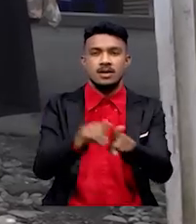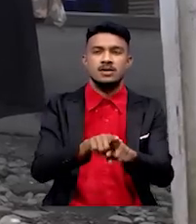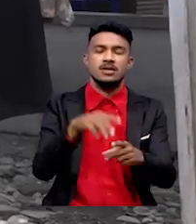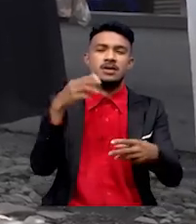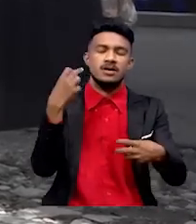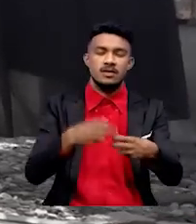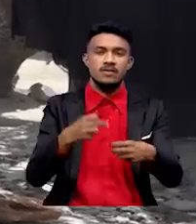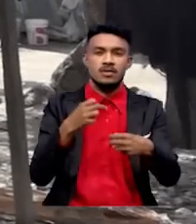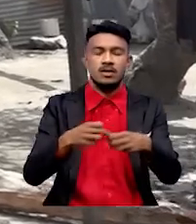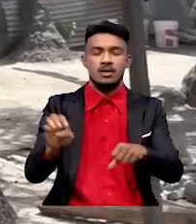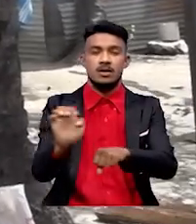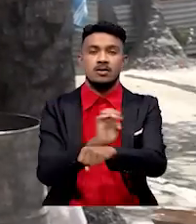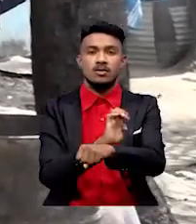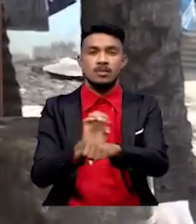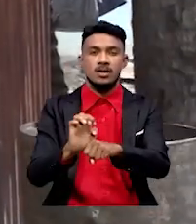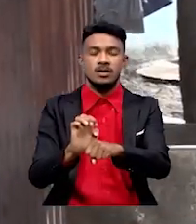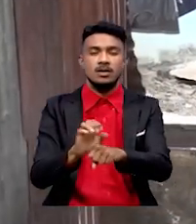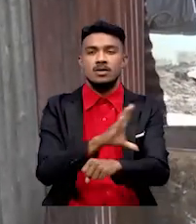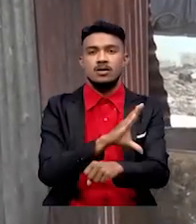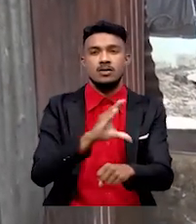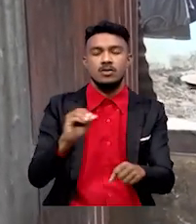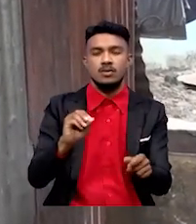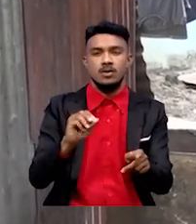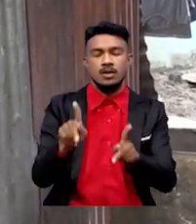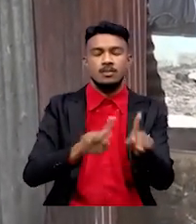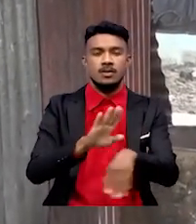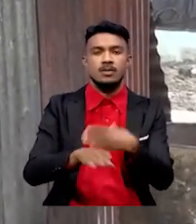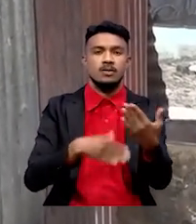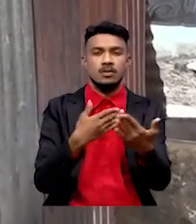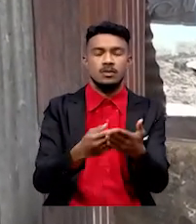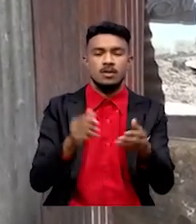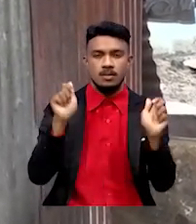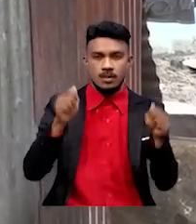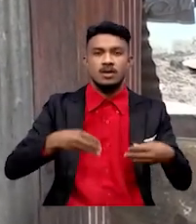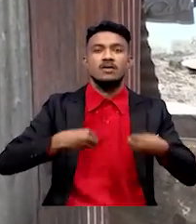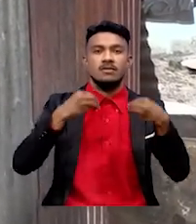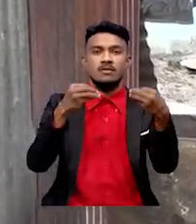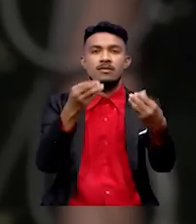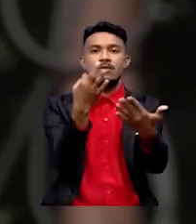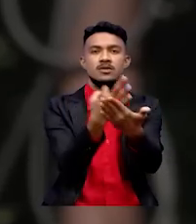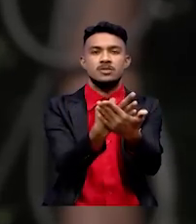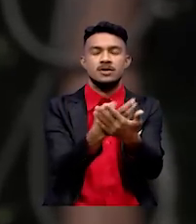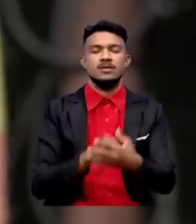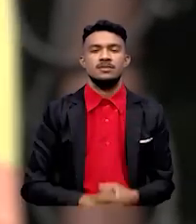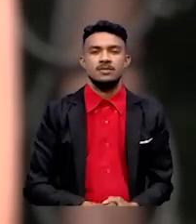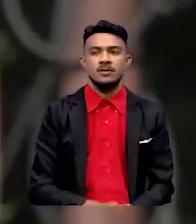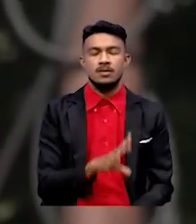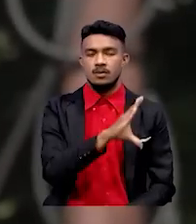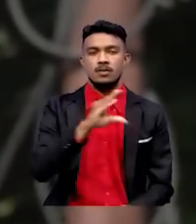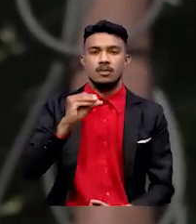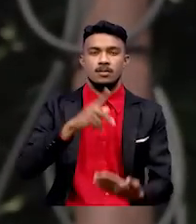vulnerável econômica no social hori fo subsídio no programa